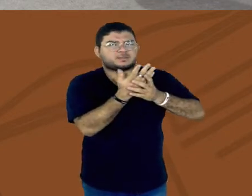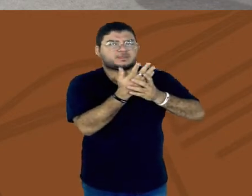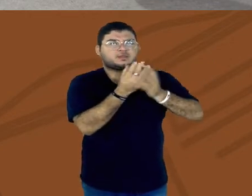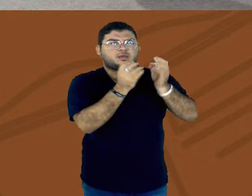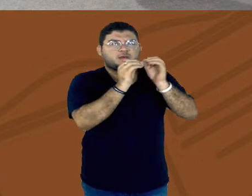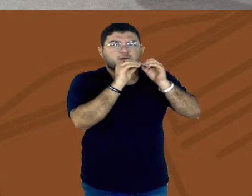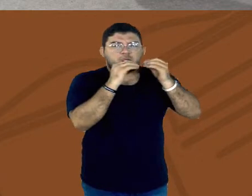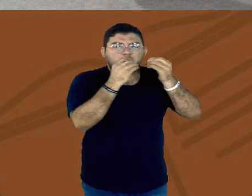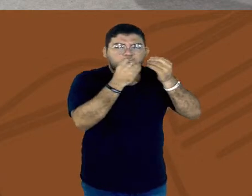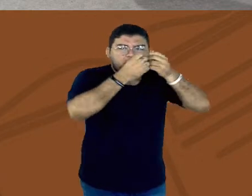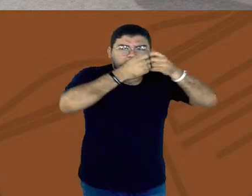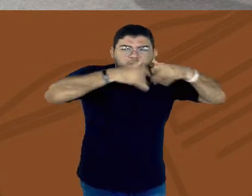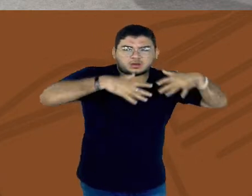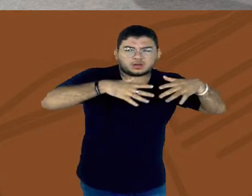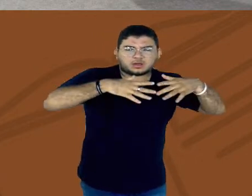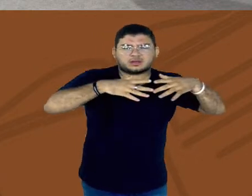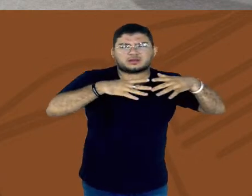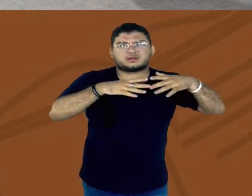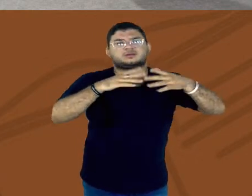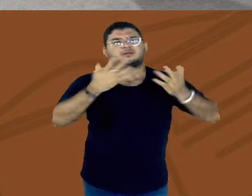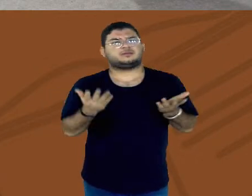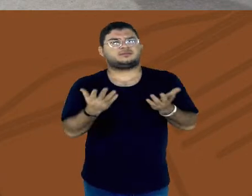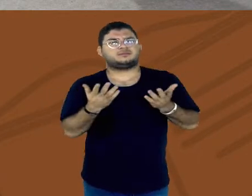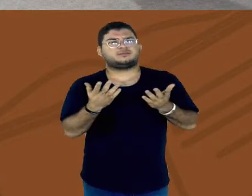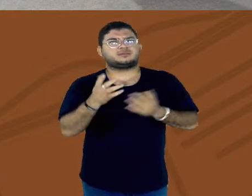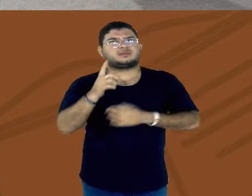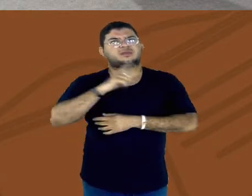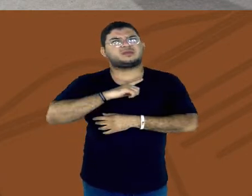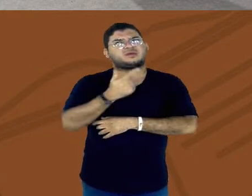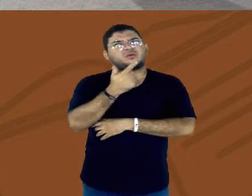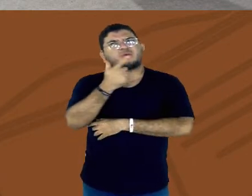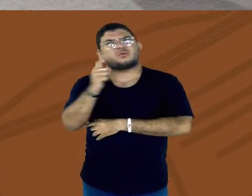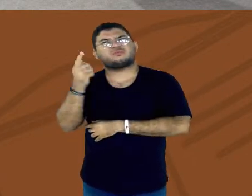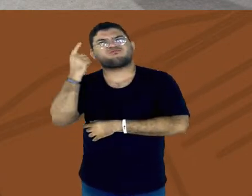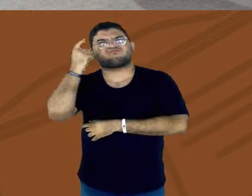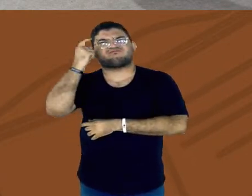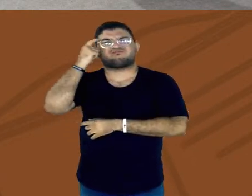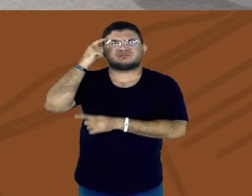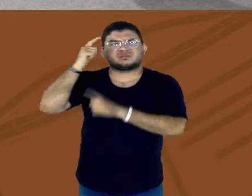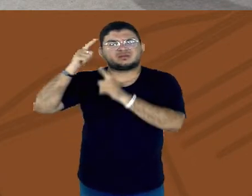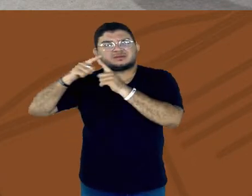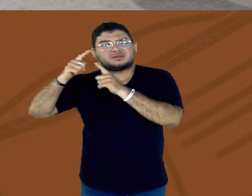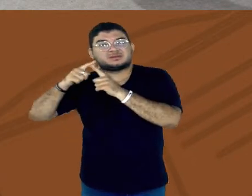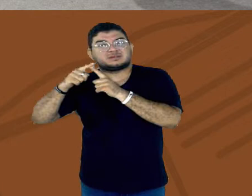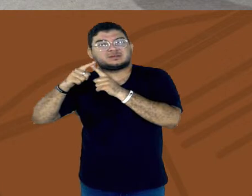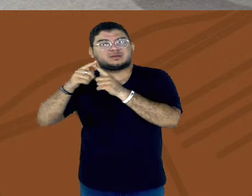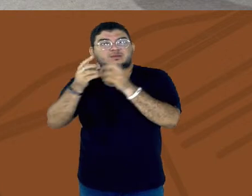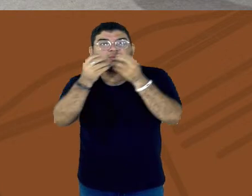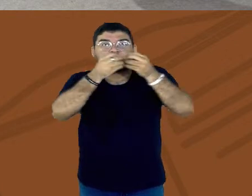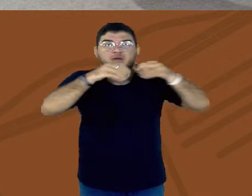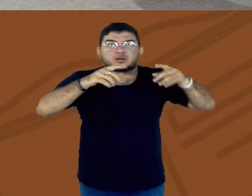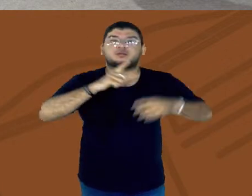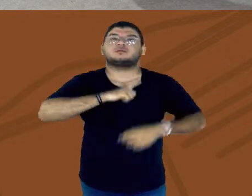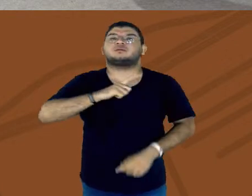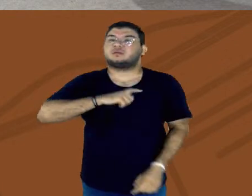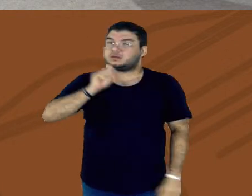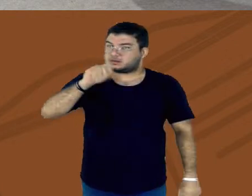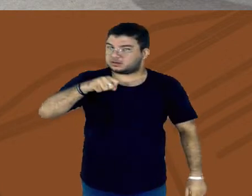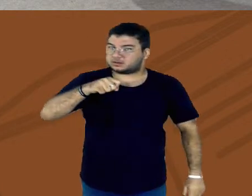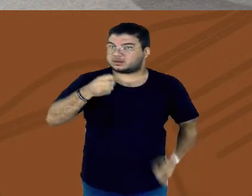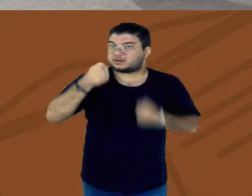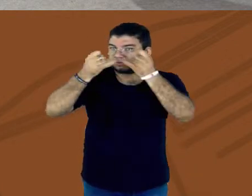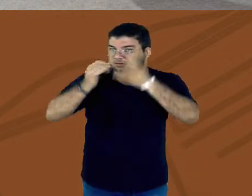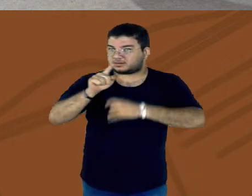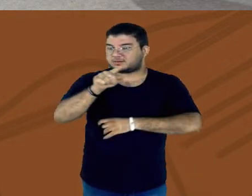glândulas endócrinas? Como assim? Será que existe outro tipo de glândula sem ser a endócrina? Existe. Eu já vou adiantar